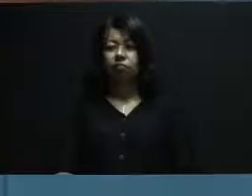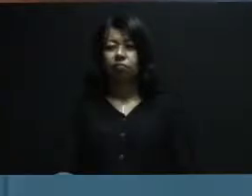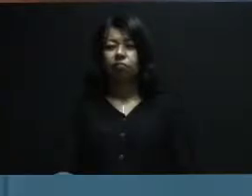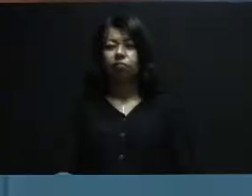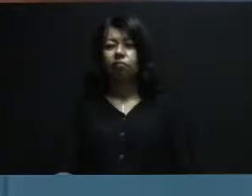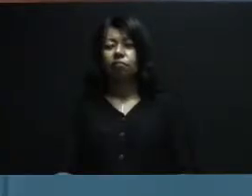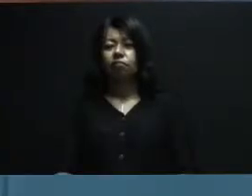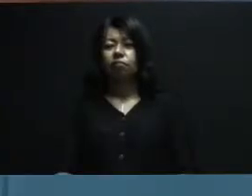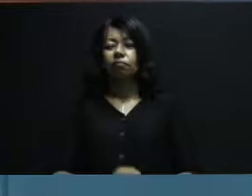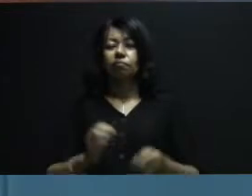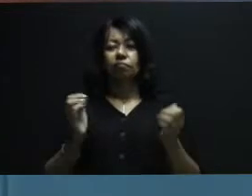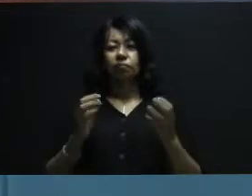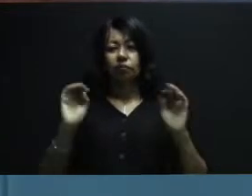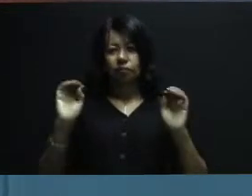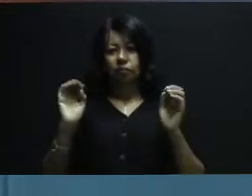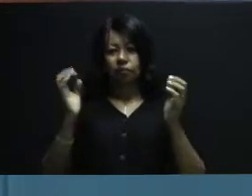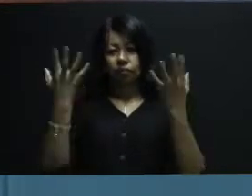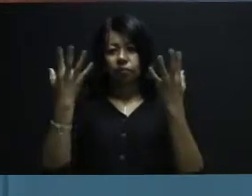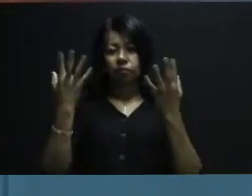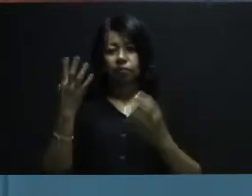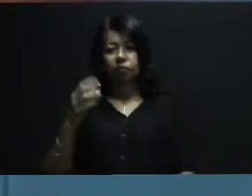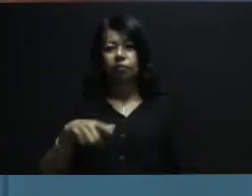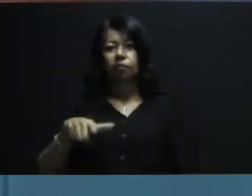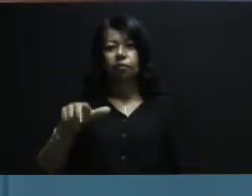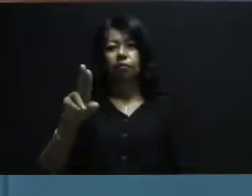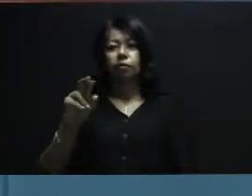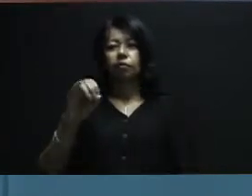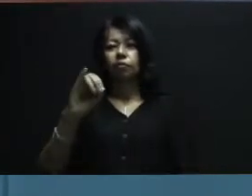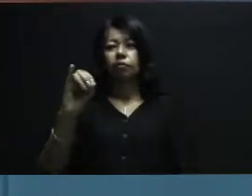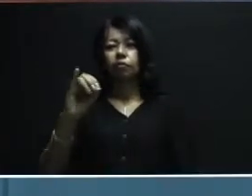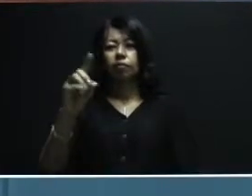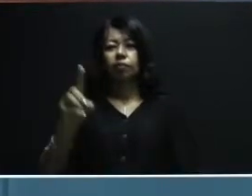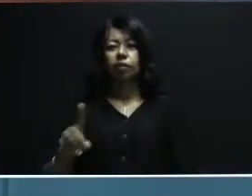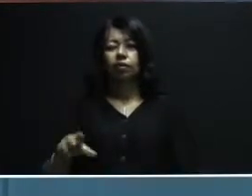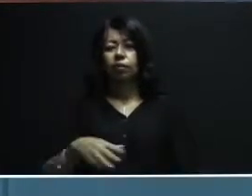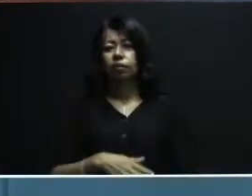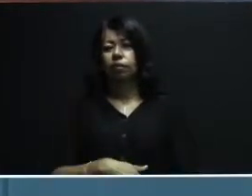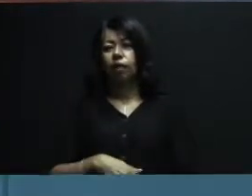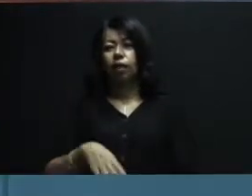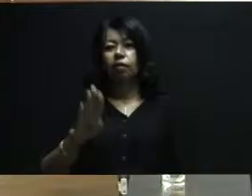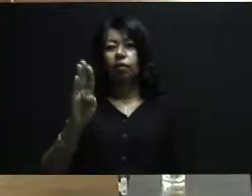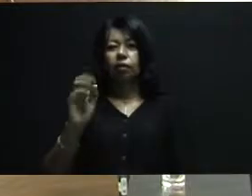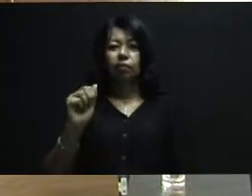Nossa próxima homenagem é para Luiz Franco Barreto.